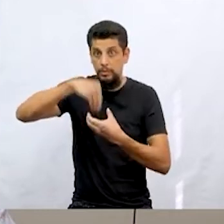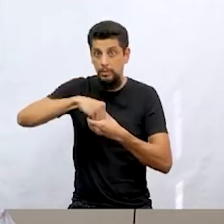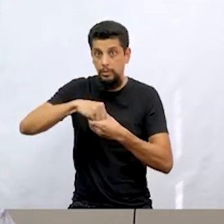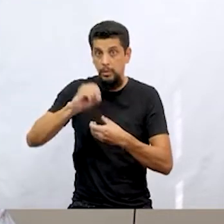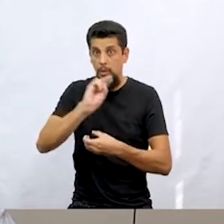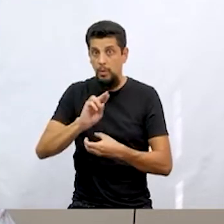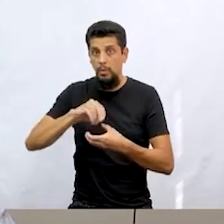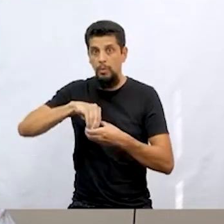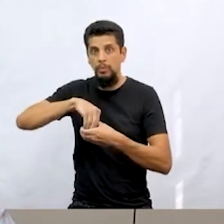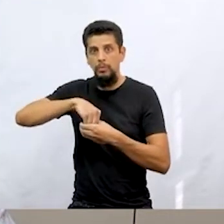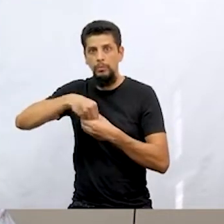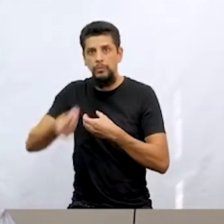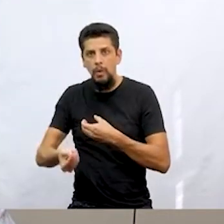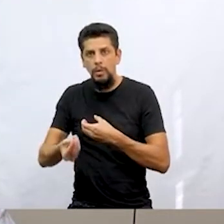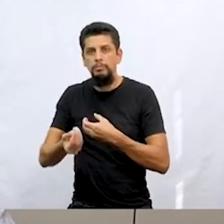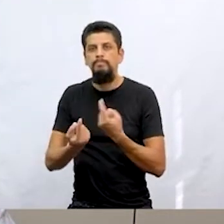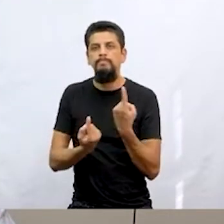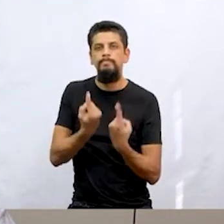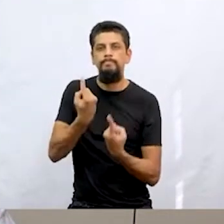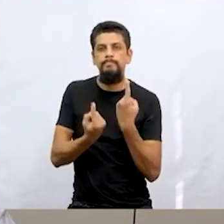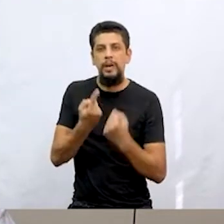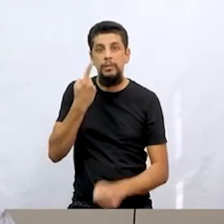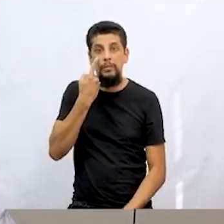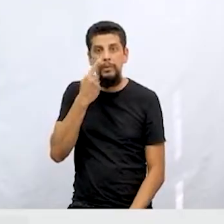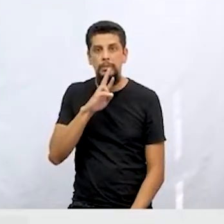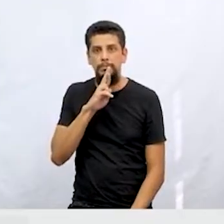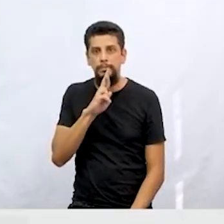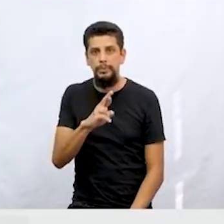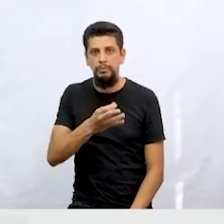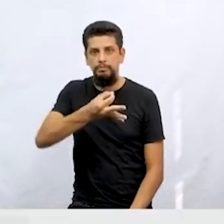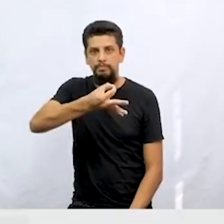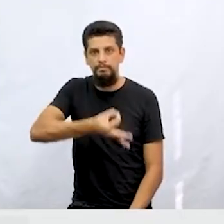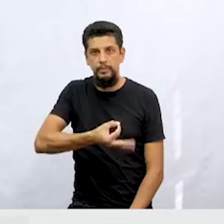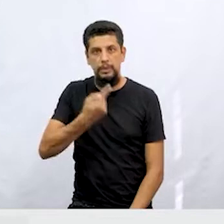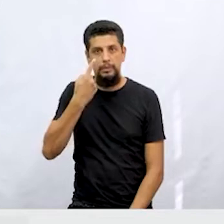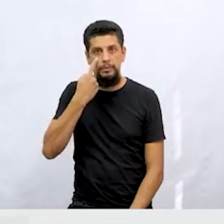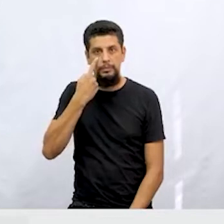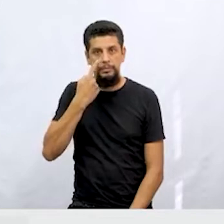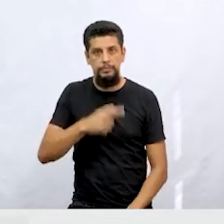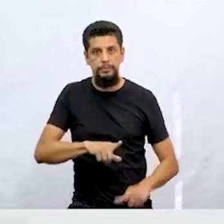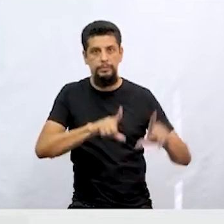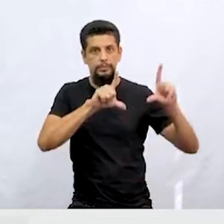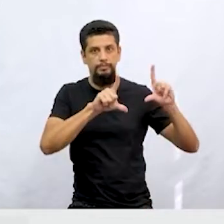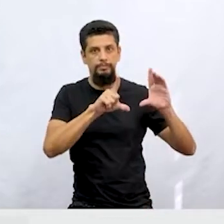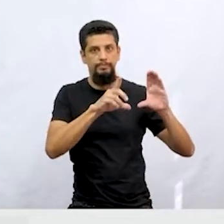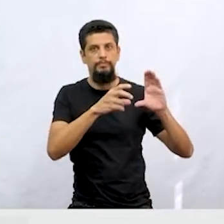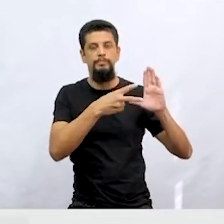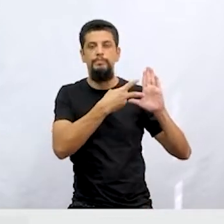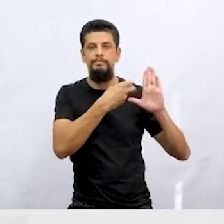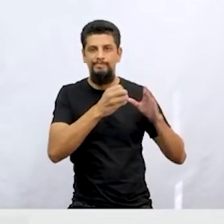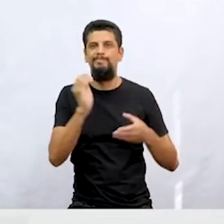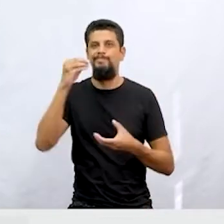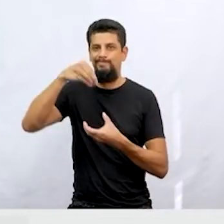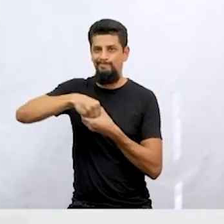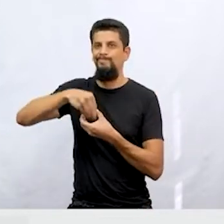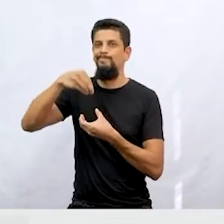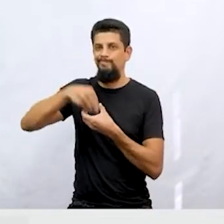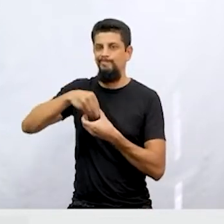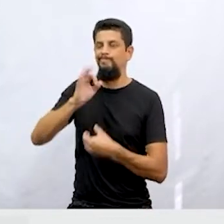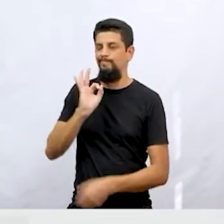está dentro ou fora do quadrado? Vamos ver a resposta? De olho lá na tela.